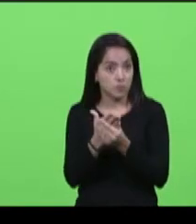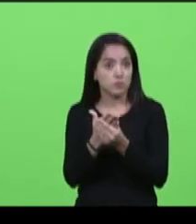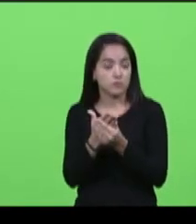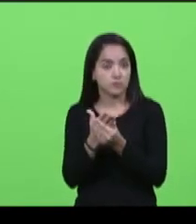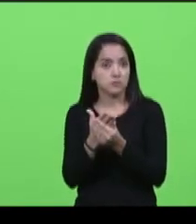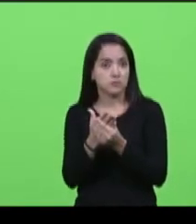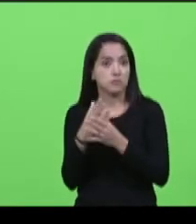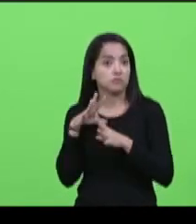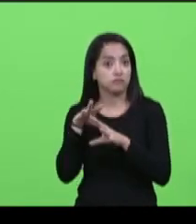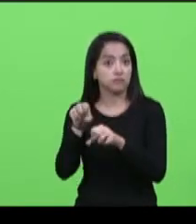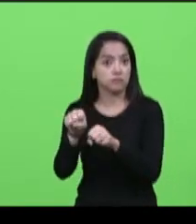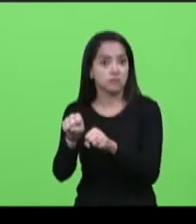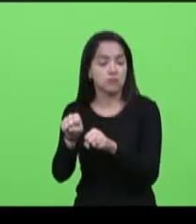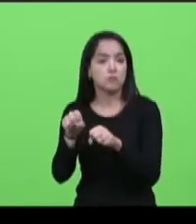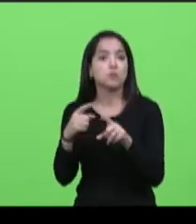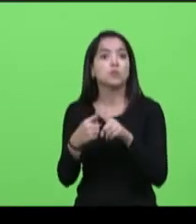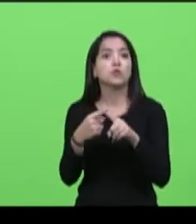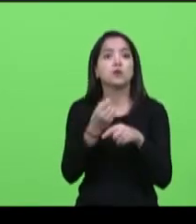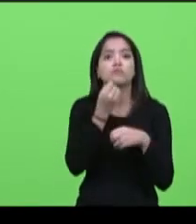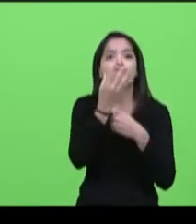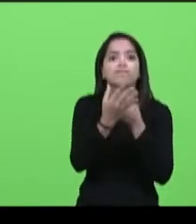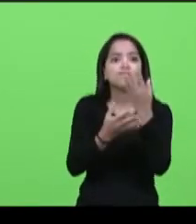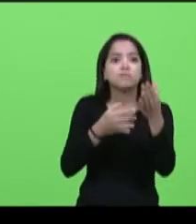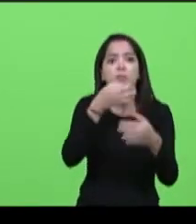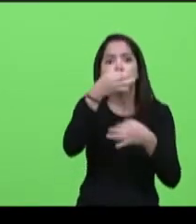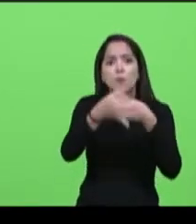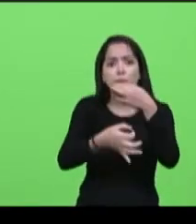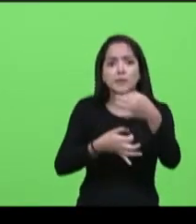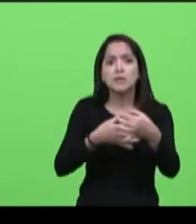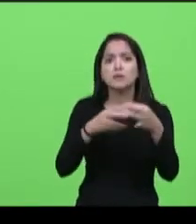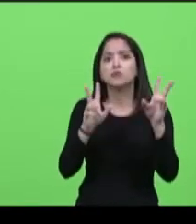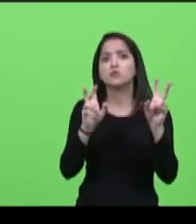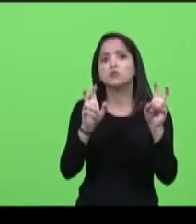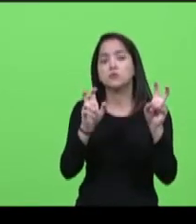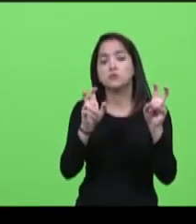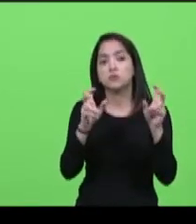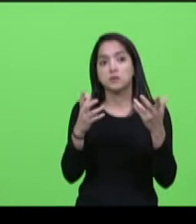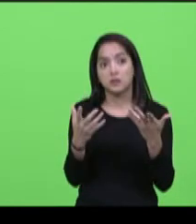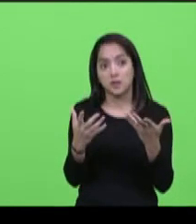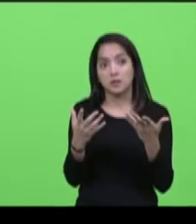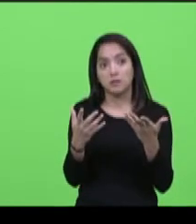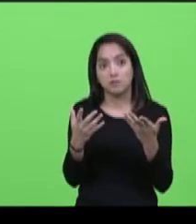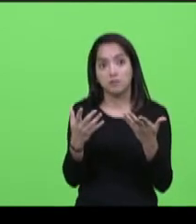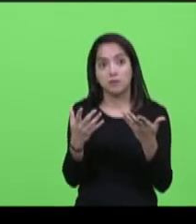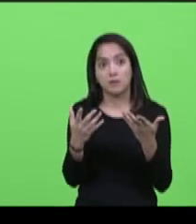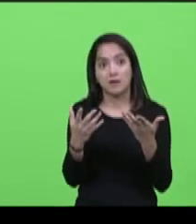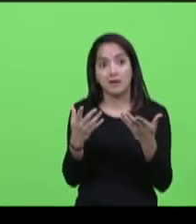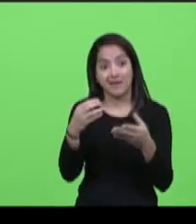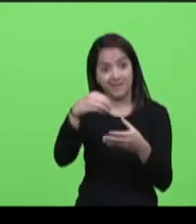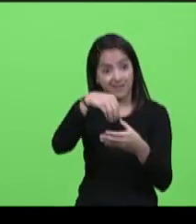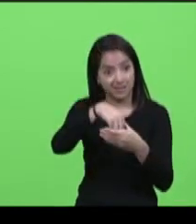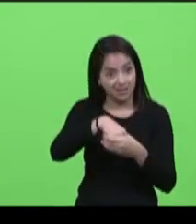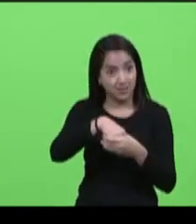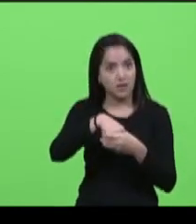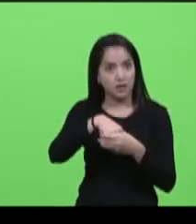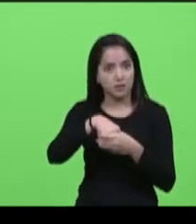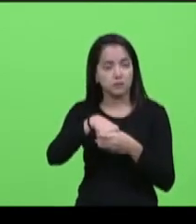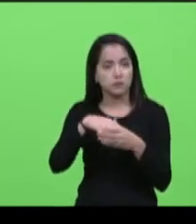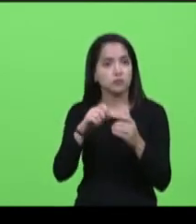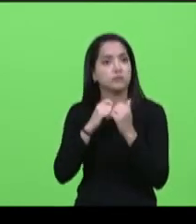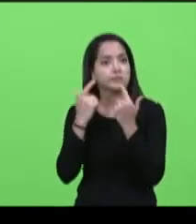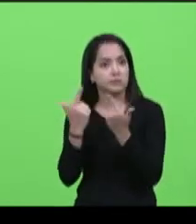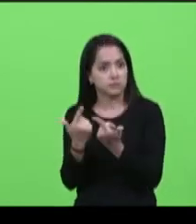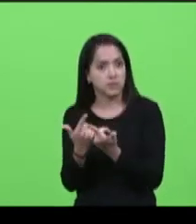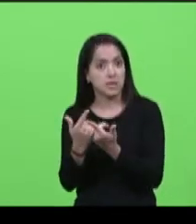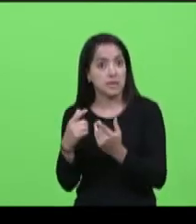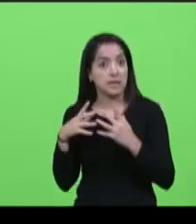simplesmente por ter expressado a minha opinião sobre um assunto. E eu estou com pessoas aqui dentro do parlamento querendo cassar o meu mandato por